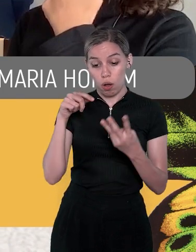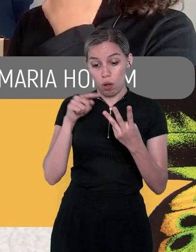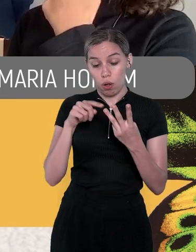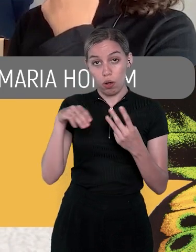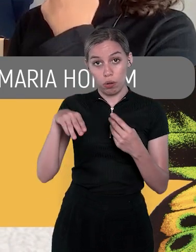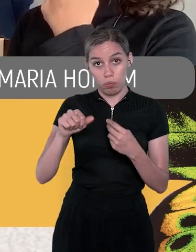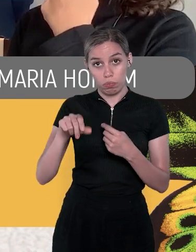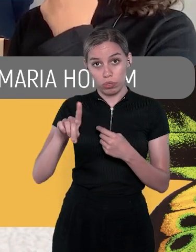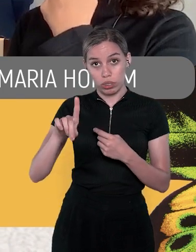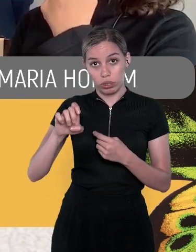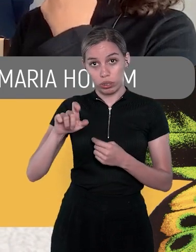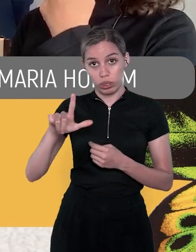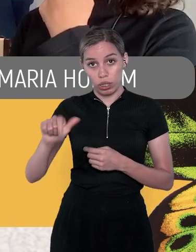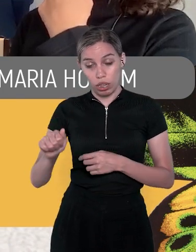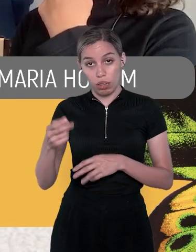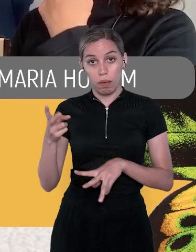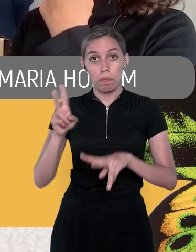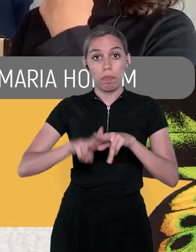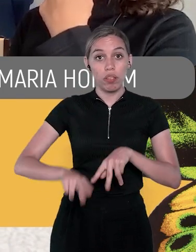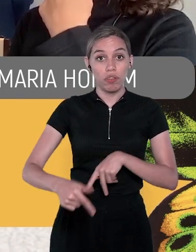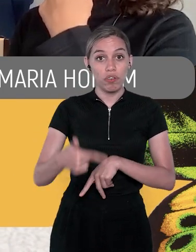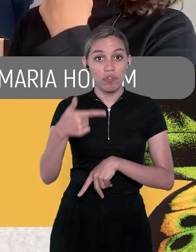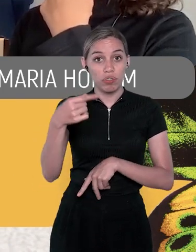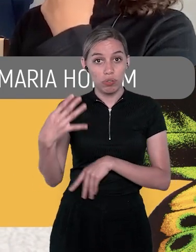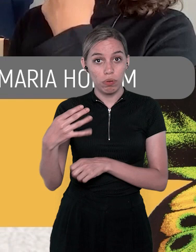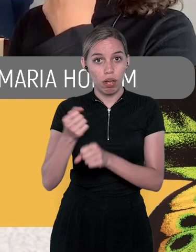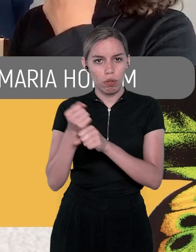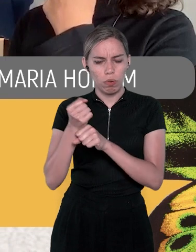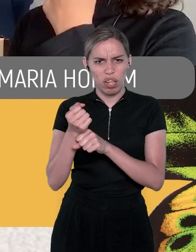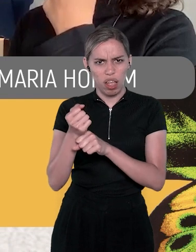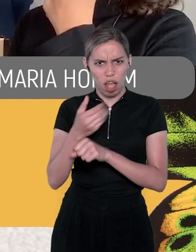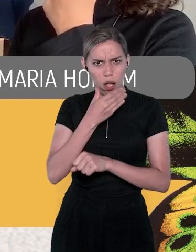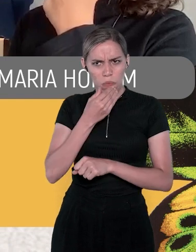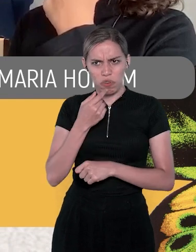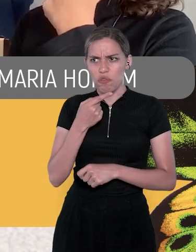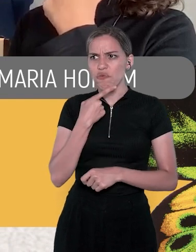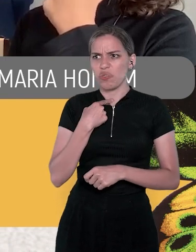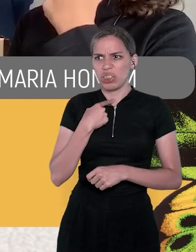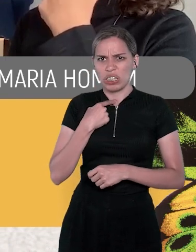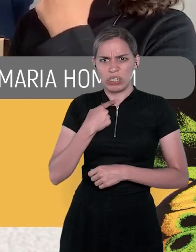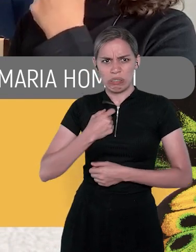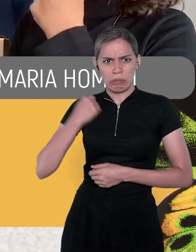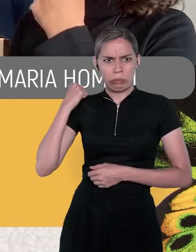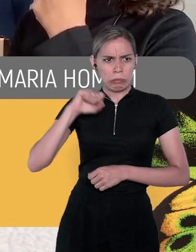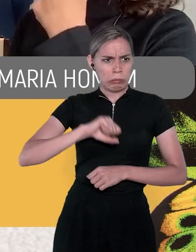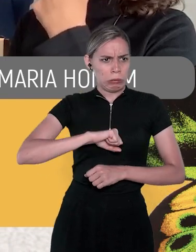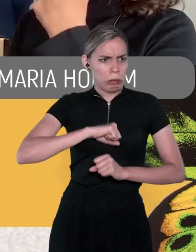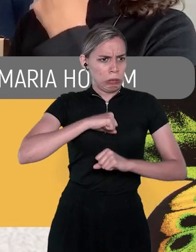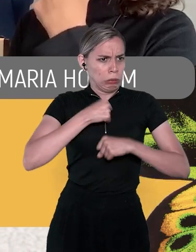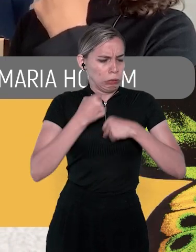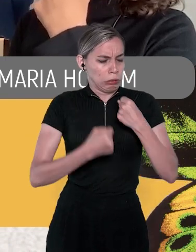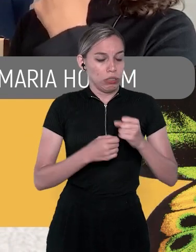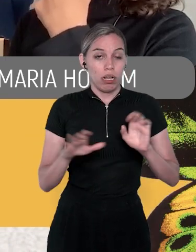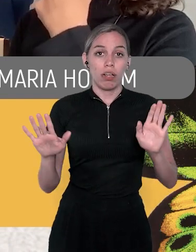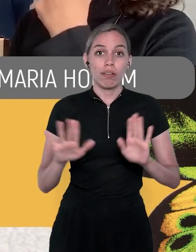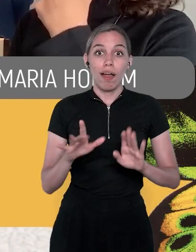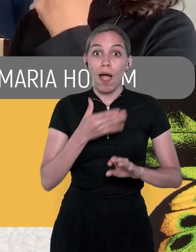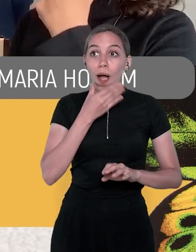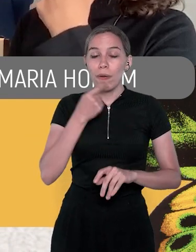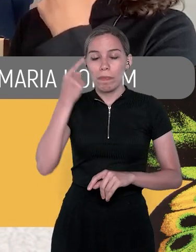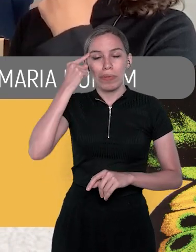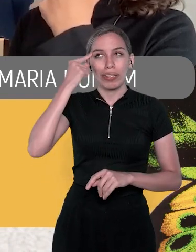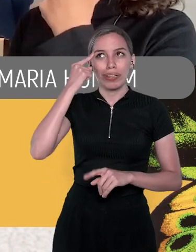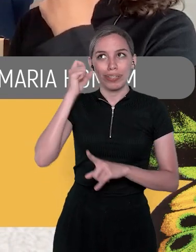preso, né? E ele sai da prisão, ao invés de sair amargurado, ele sai com uma ideia de que eu tenho que construir